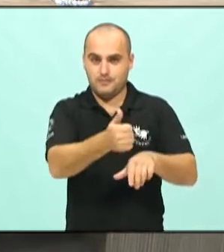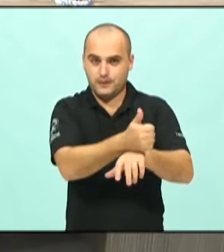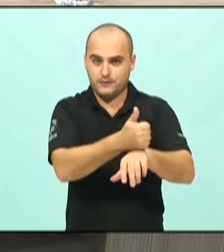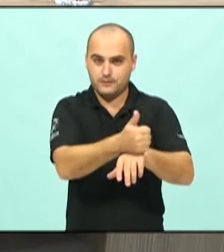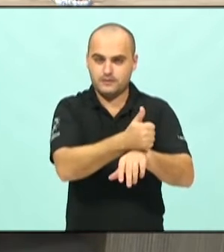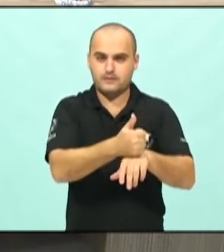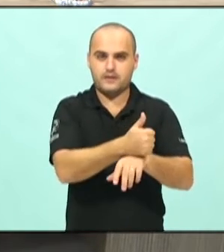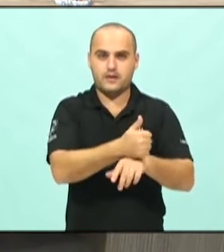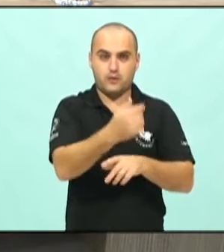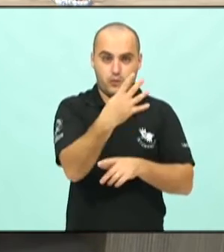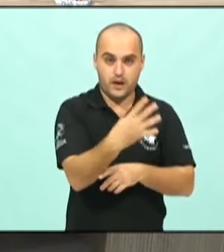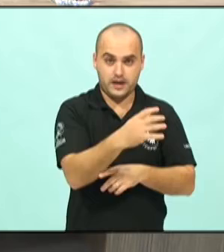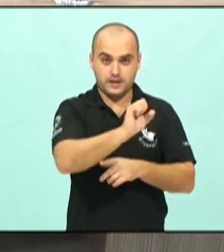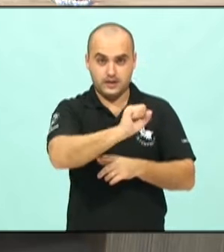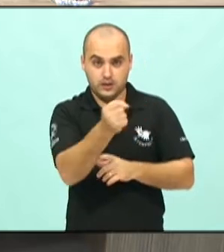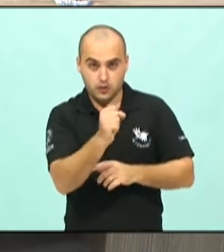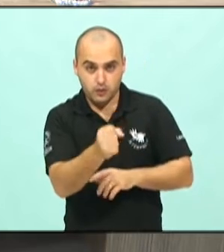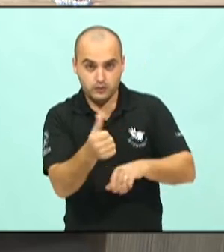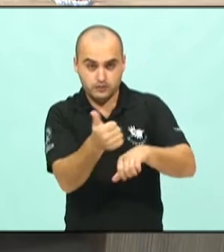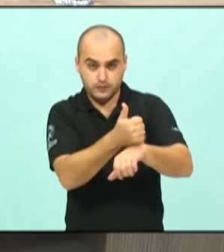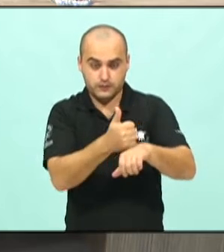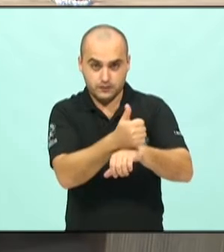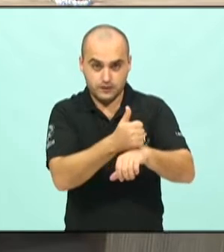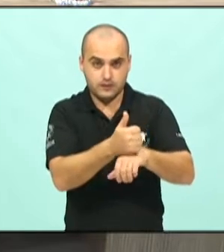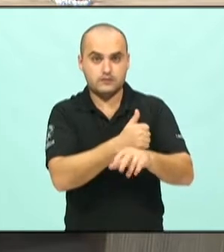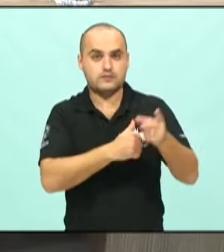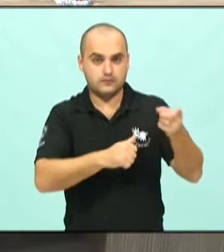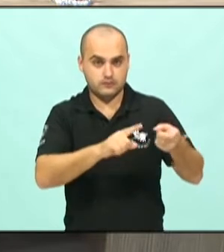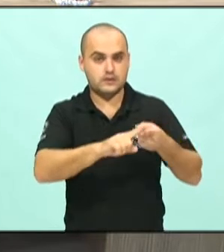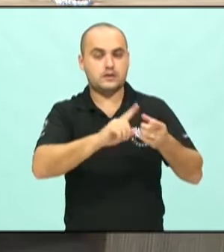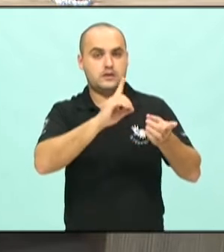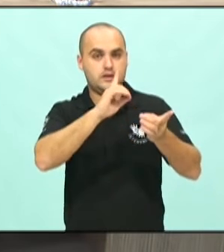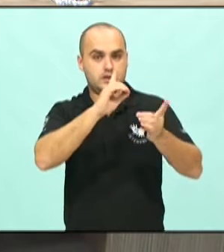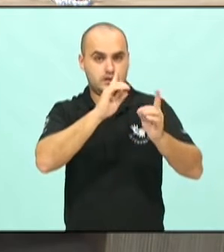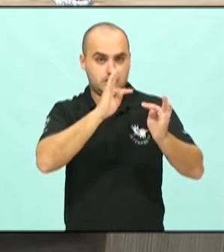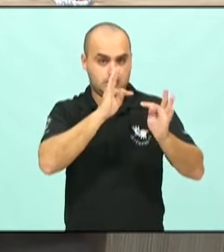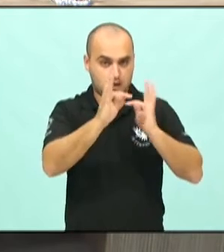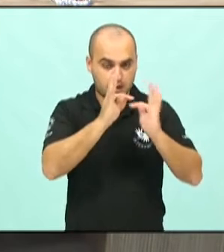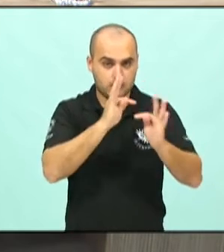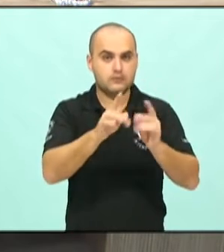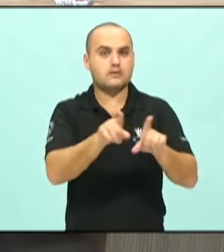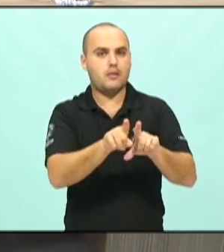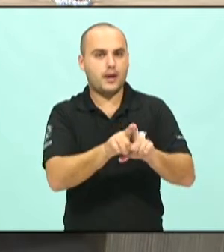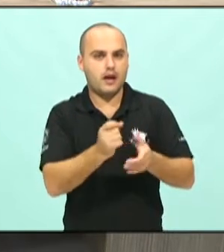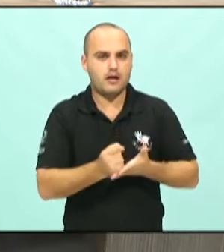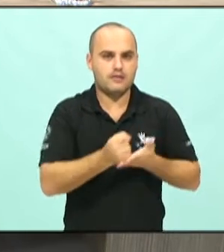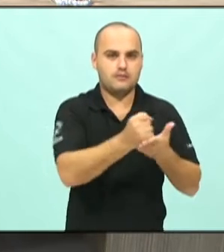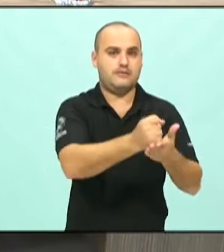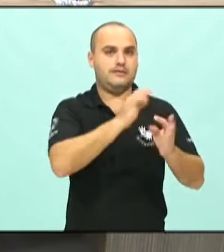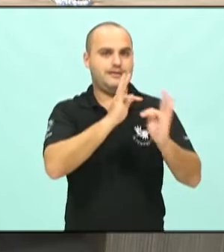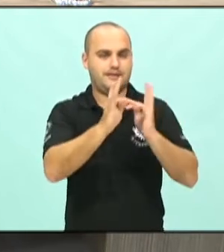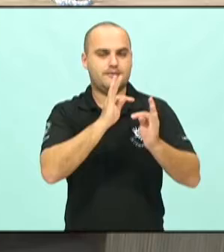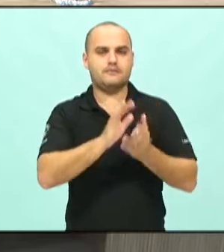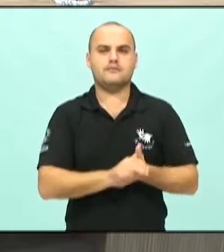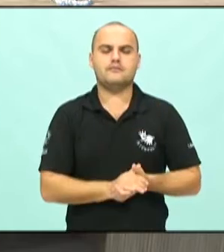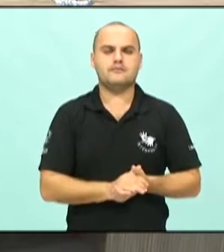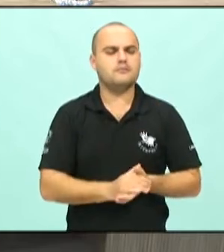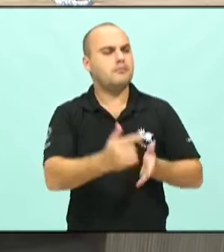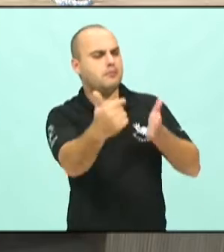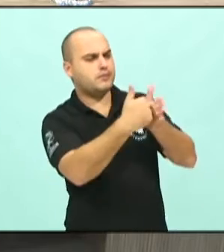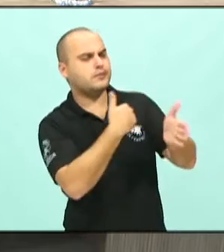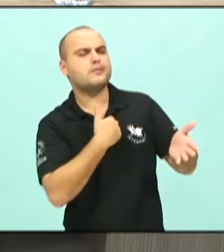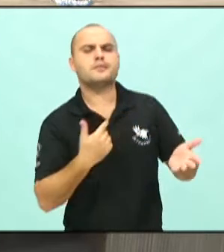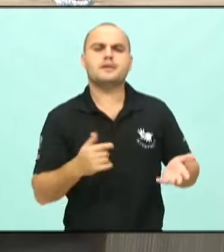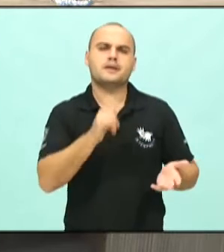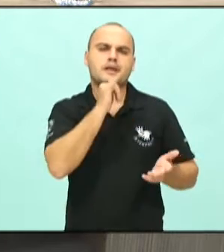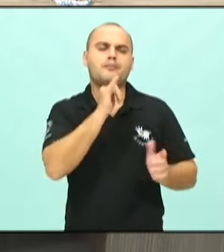profissionais 48 profissionais, entre eles técnicos e auxiliares técnicos. Aí você vai perguntar para mim, tá, mas de que